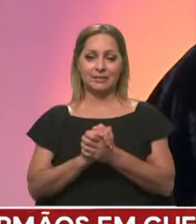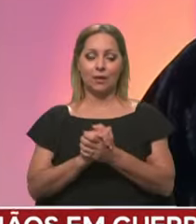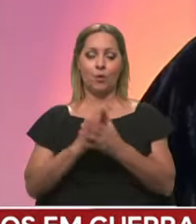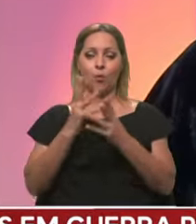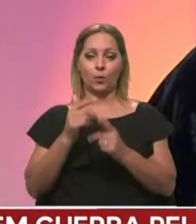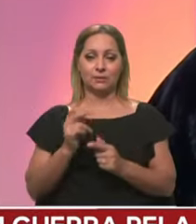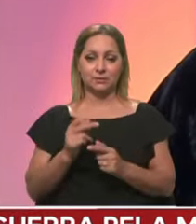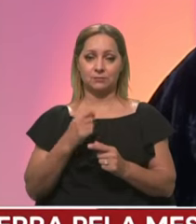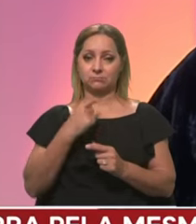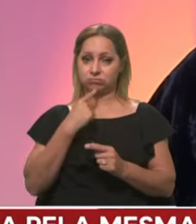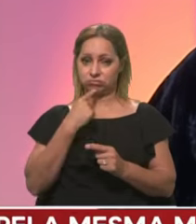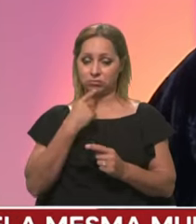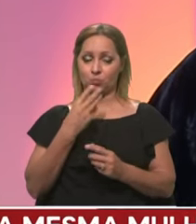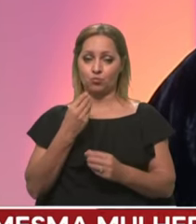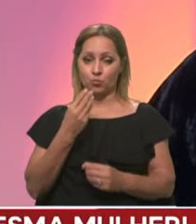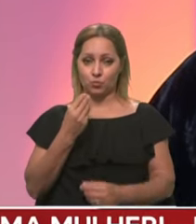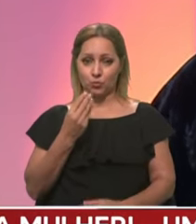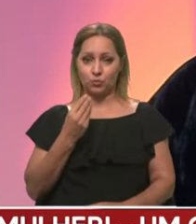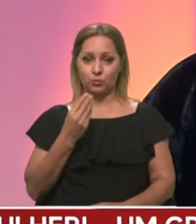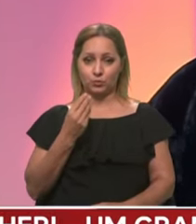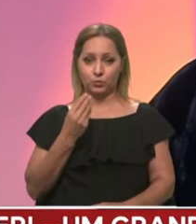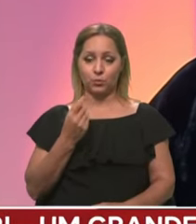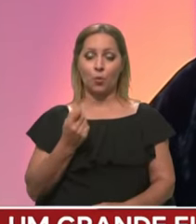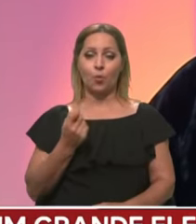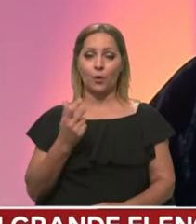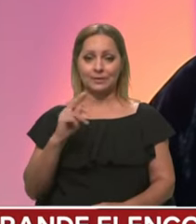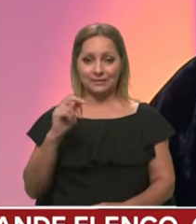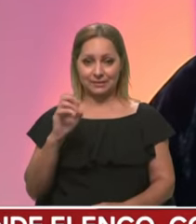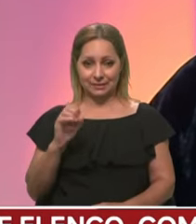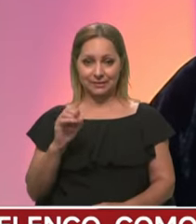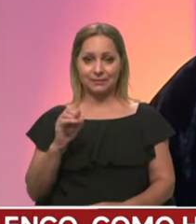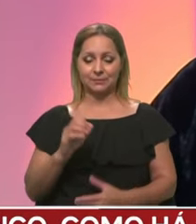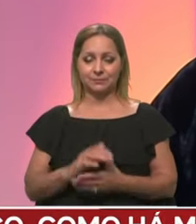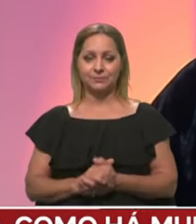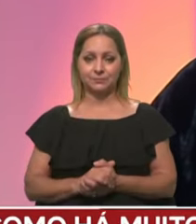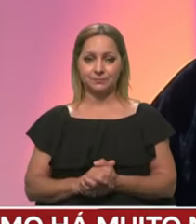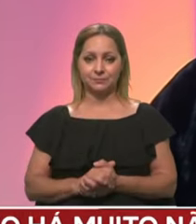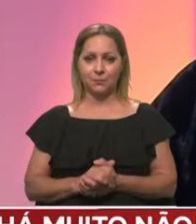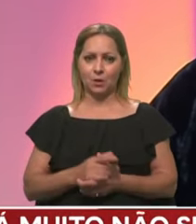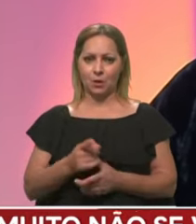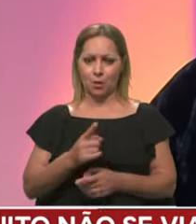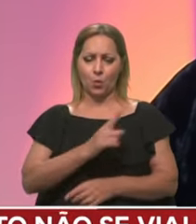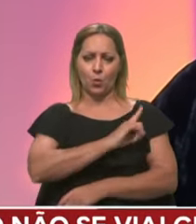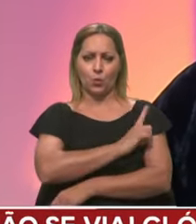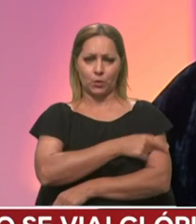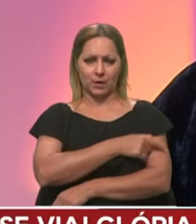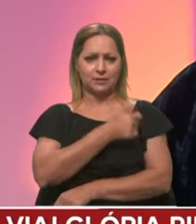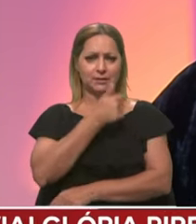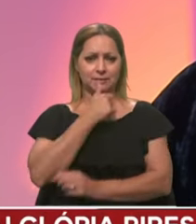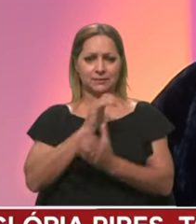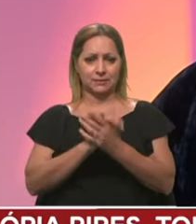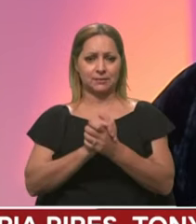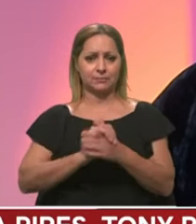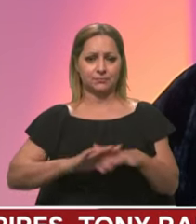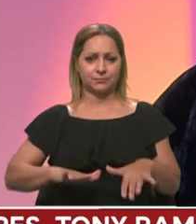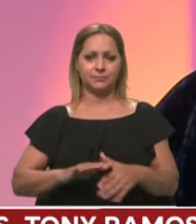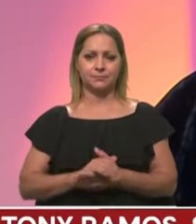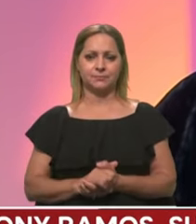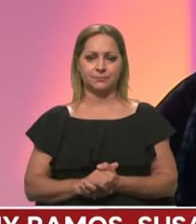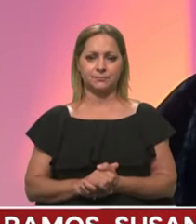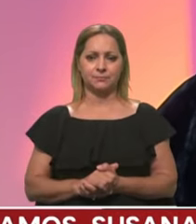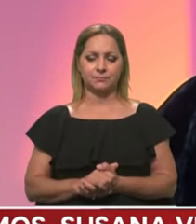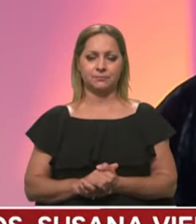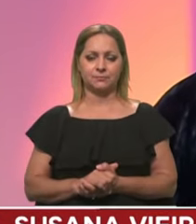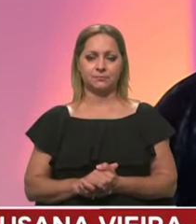muitos muitos muitos eh quase 30 preciso coragem para uma decisão dessas sim